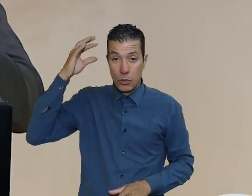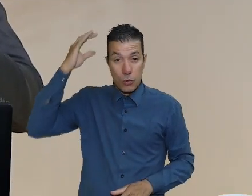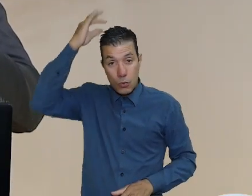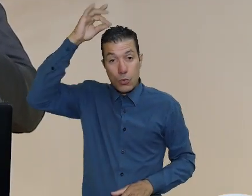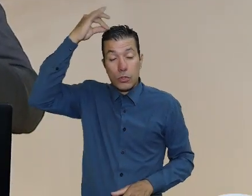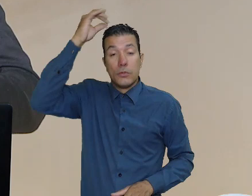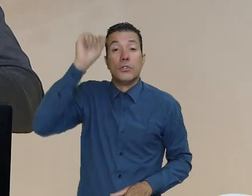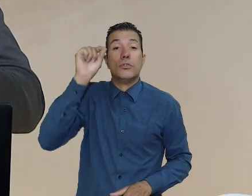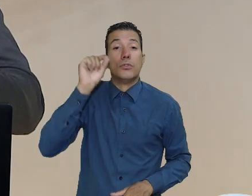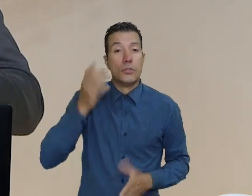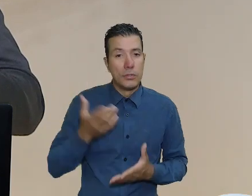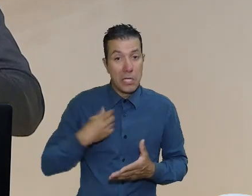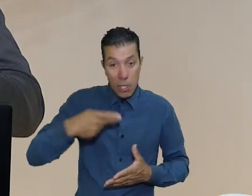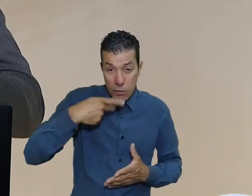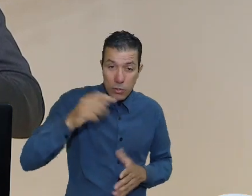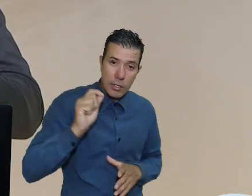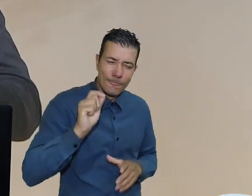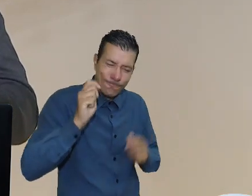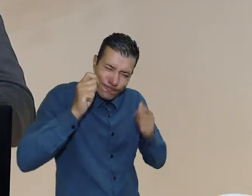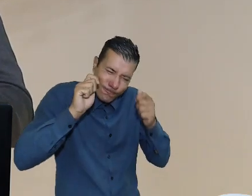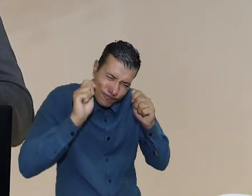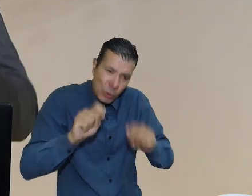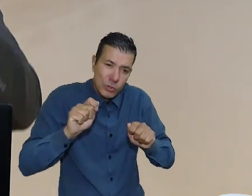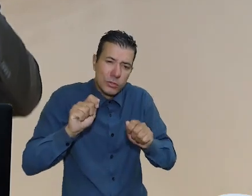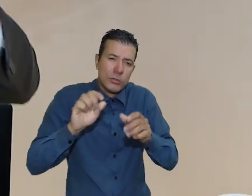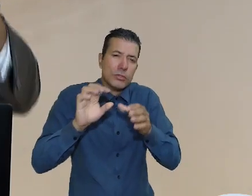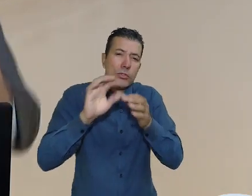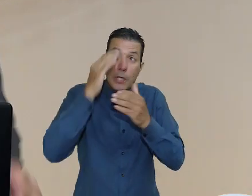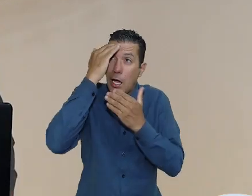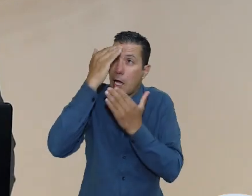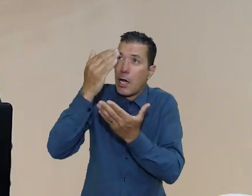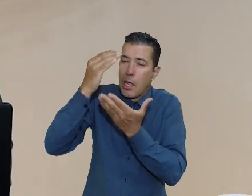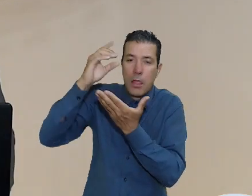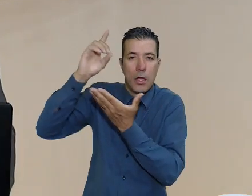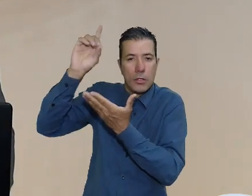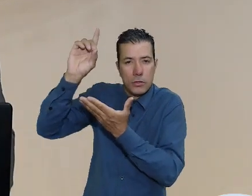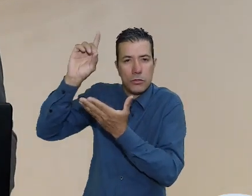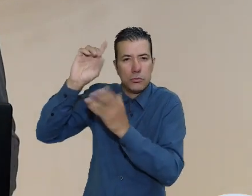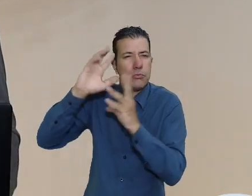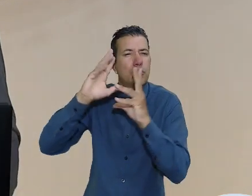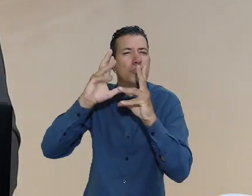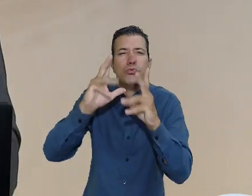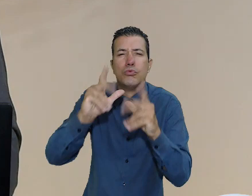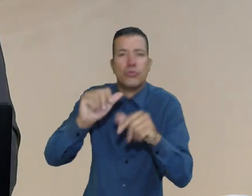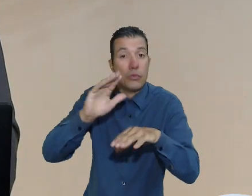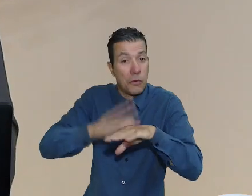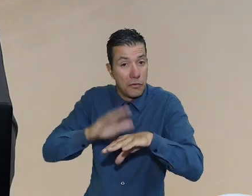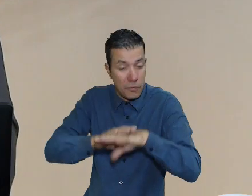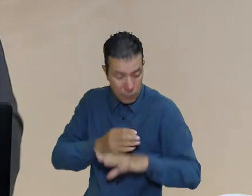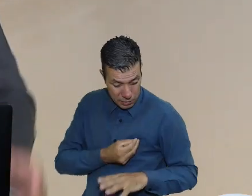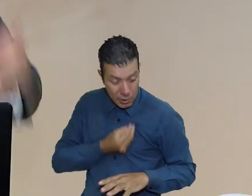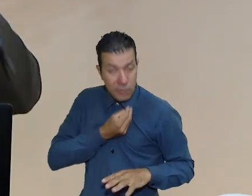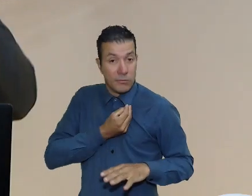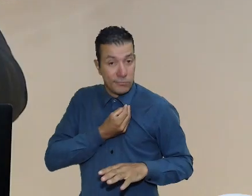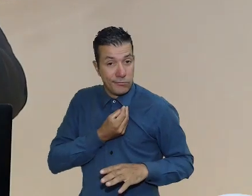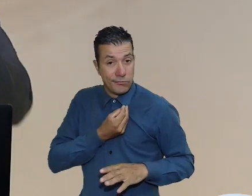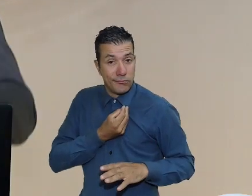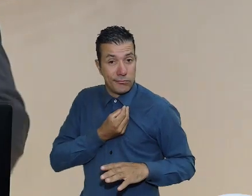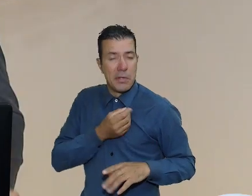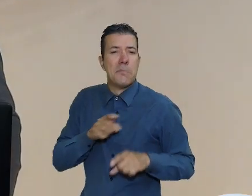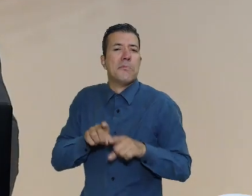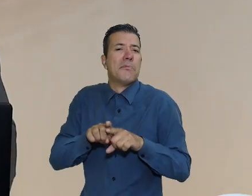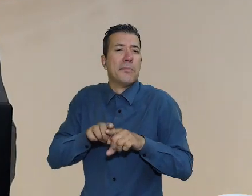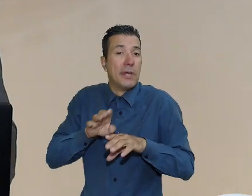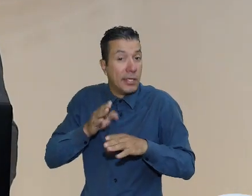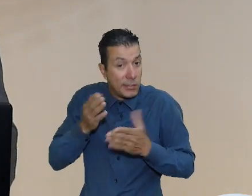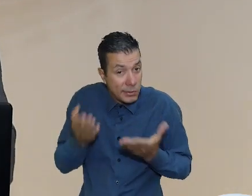espírito em que nós possamos estar sempre ali gratos ao nosso Deus, por tudo que Ele tem feito por nós, mesmo